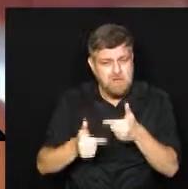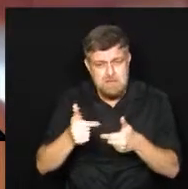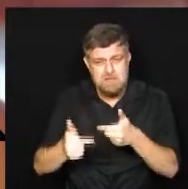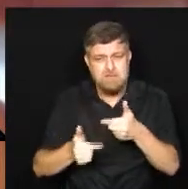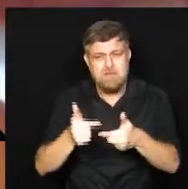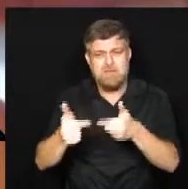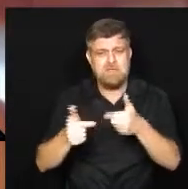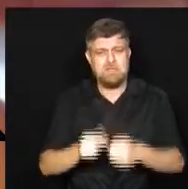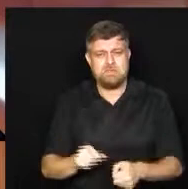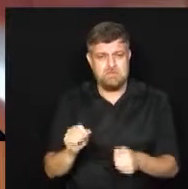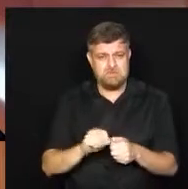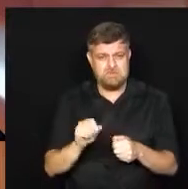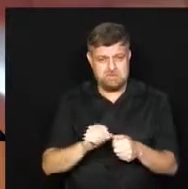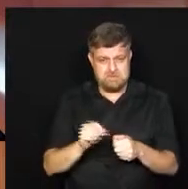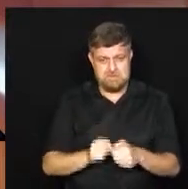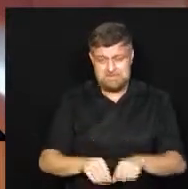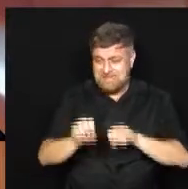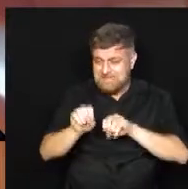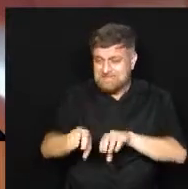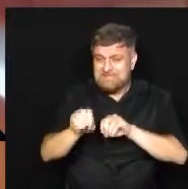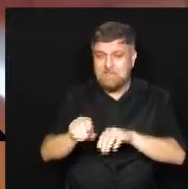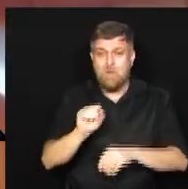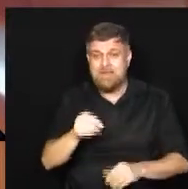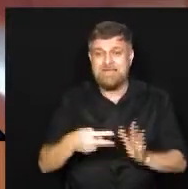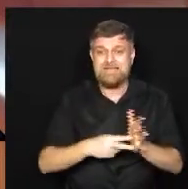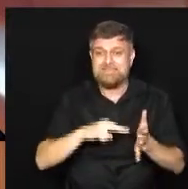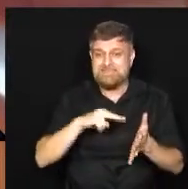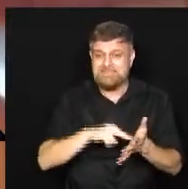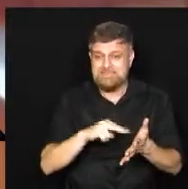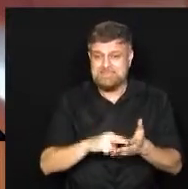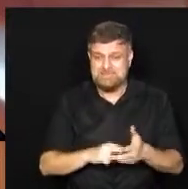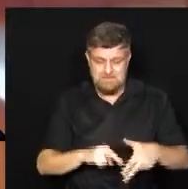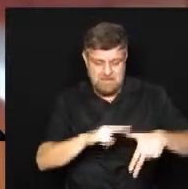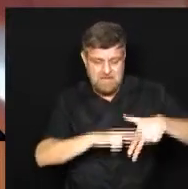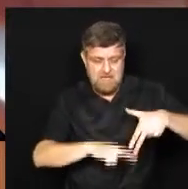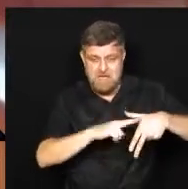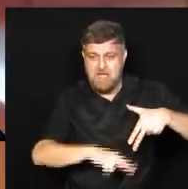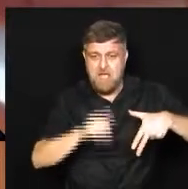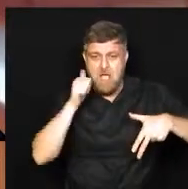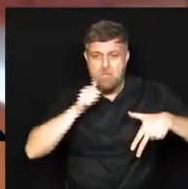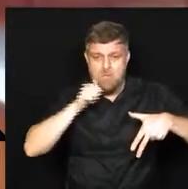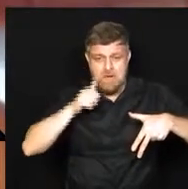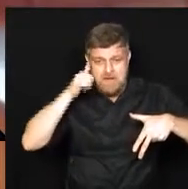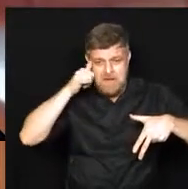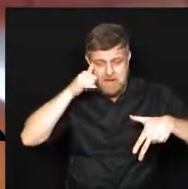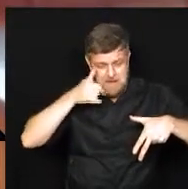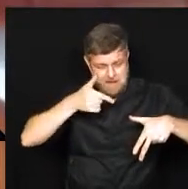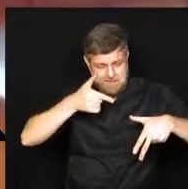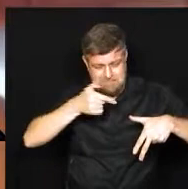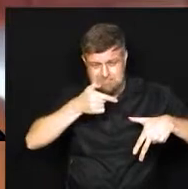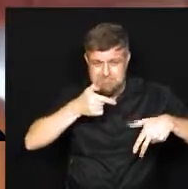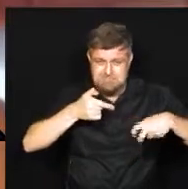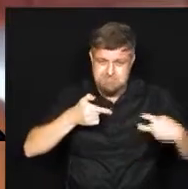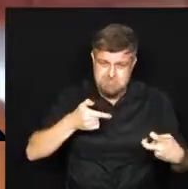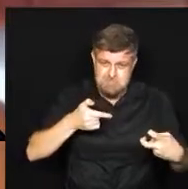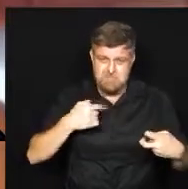esse processo de formação sobre o que é do feminicídio, e o trabalho da Comissão da Mulher foi, então, fazer um